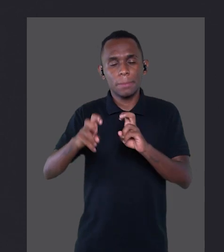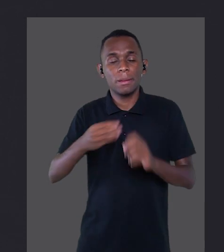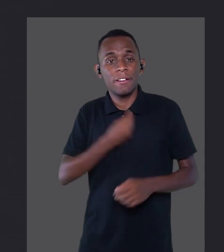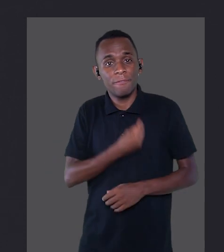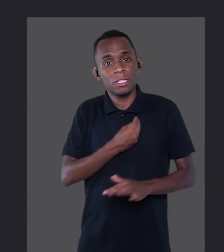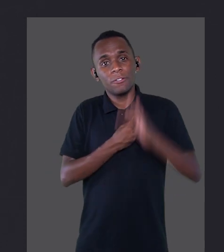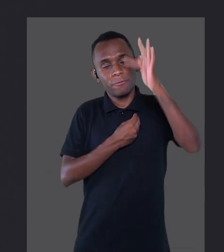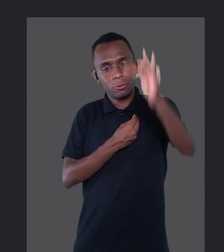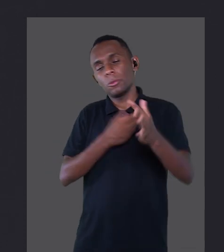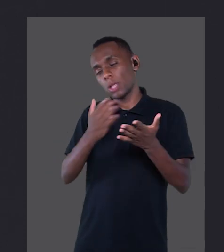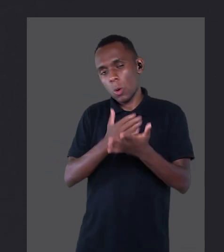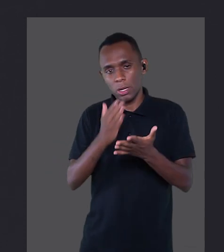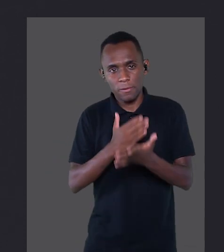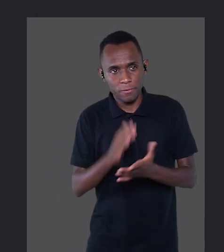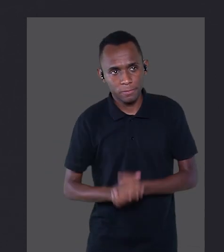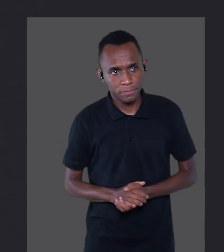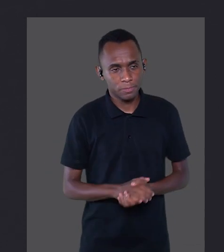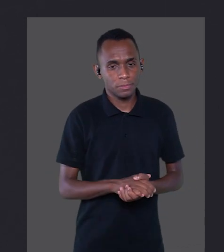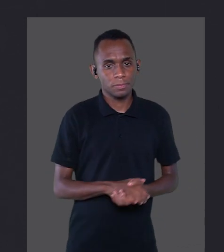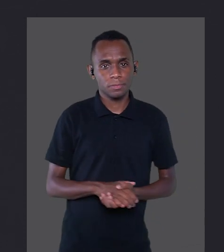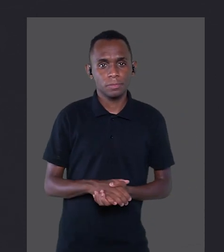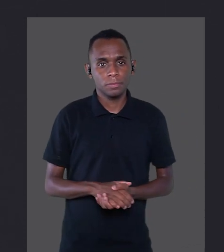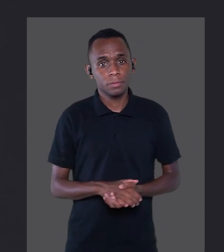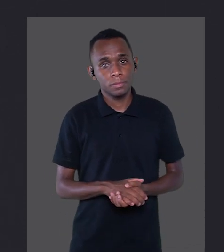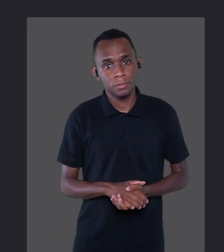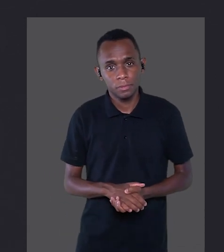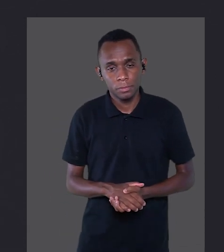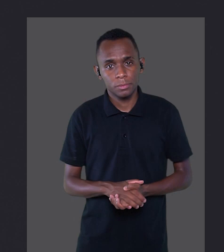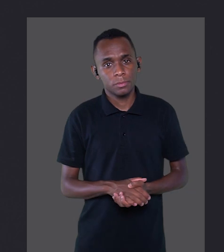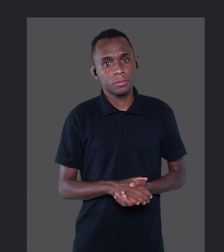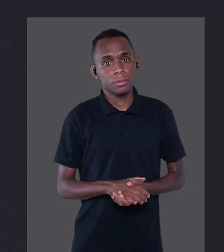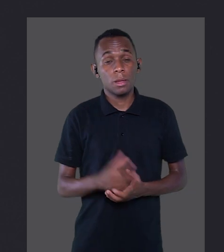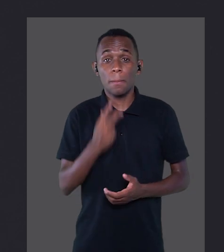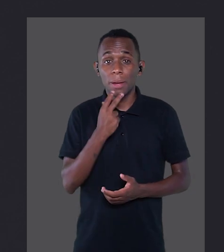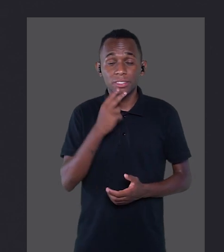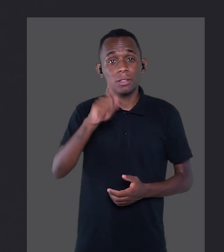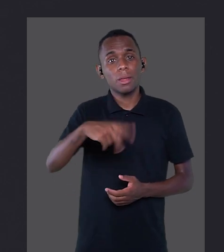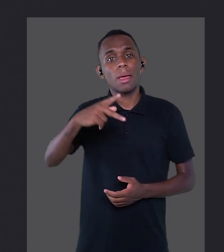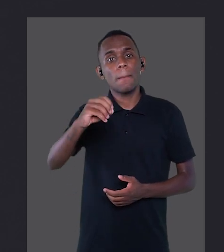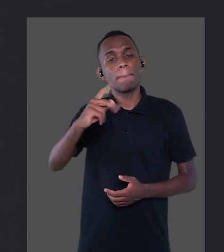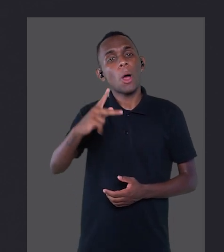Acho que o Machado de Assis é pop, sabe?